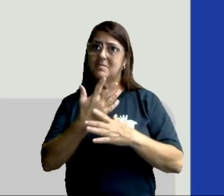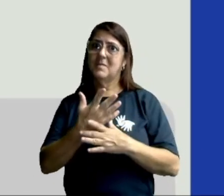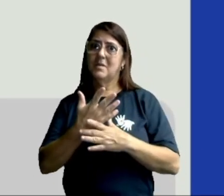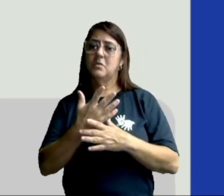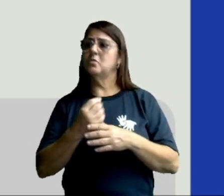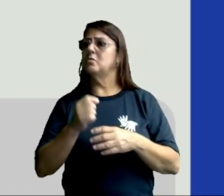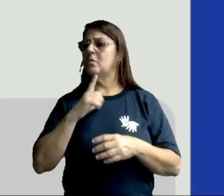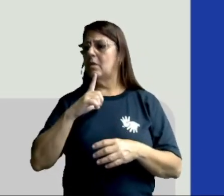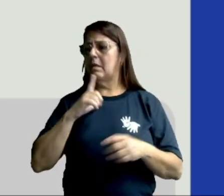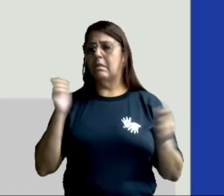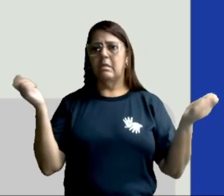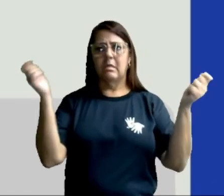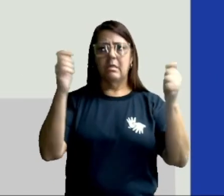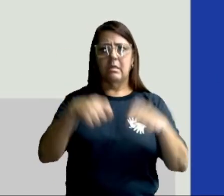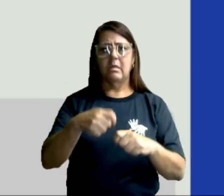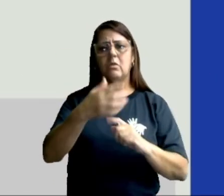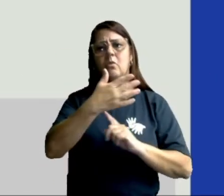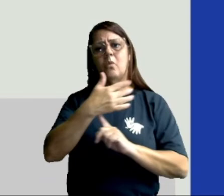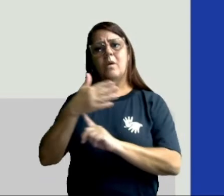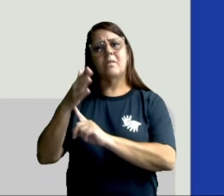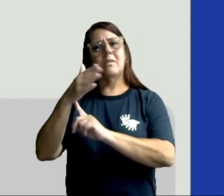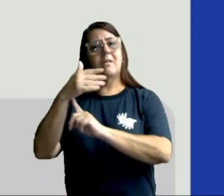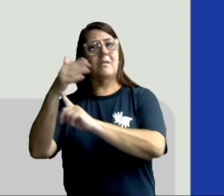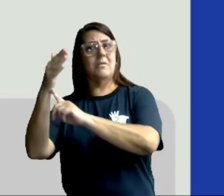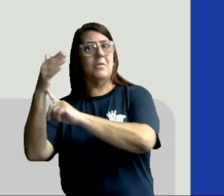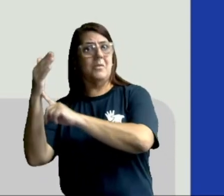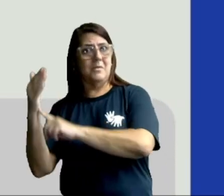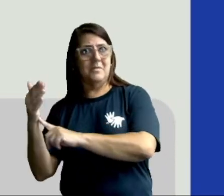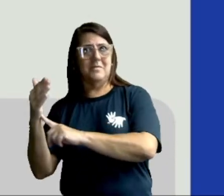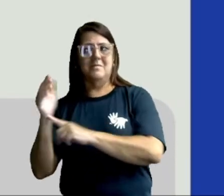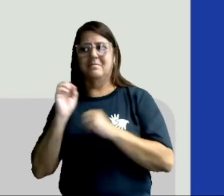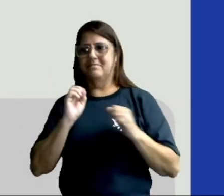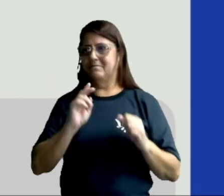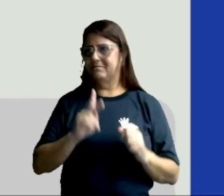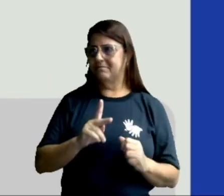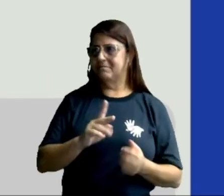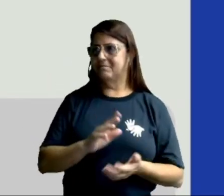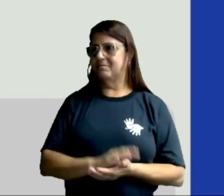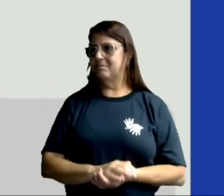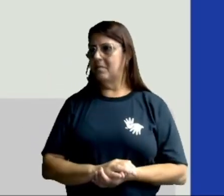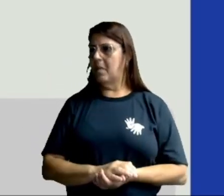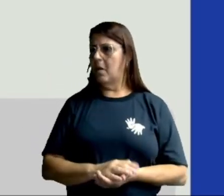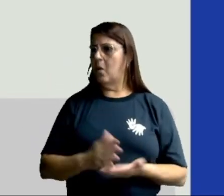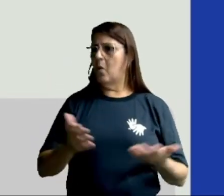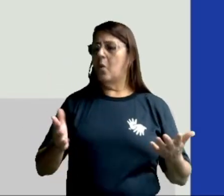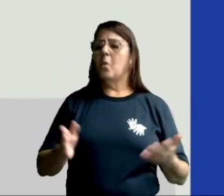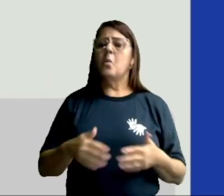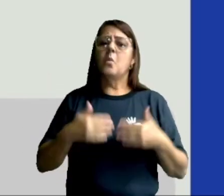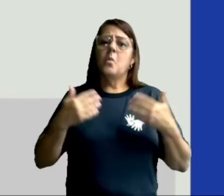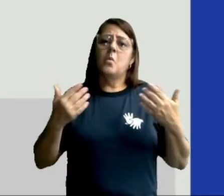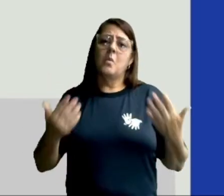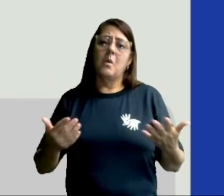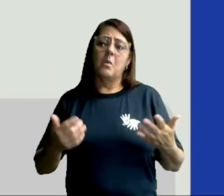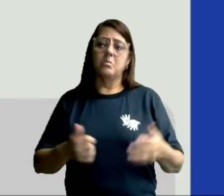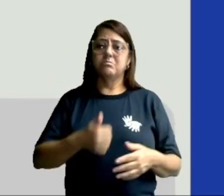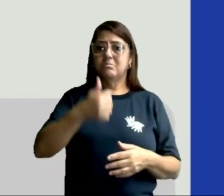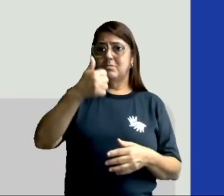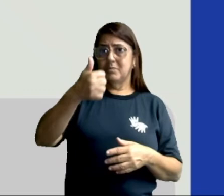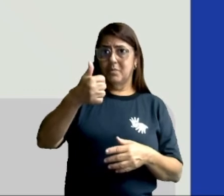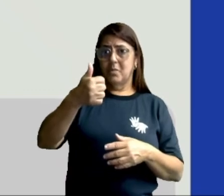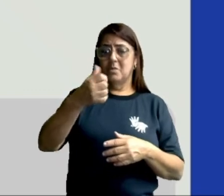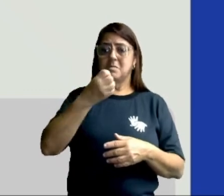estou aplicando ali a tecnologia, tá certo? Quais são os pontos positivos